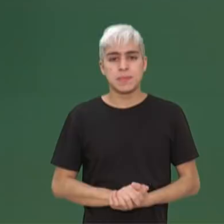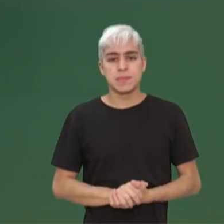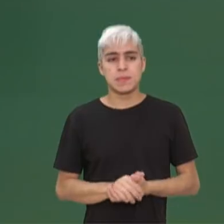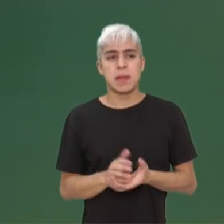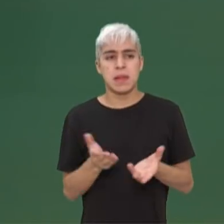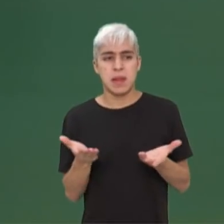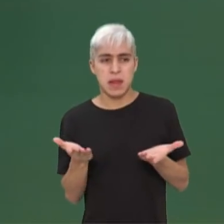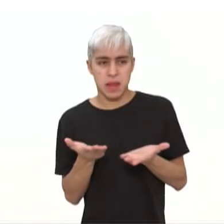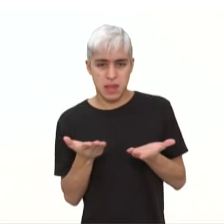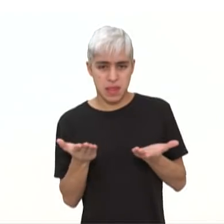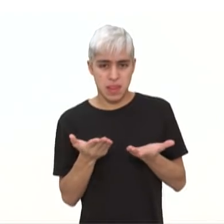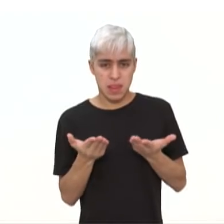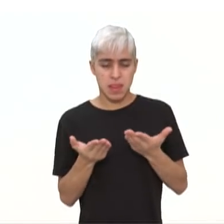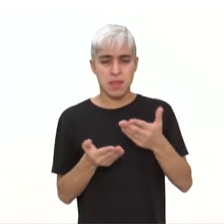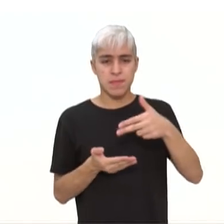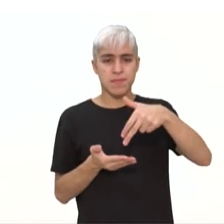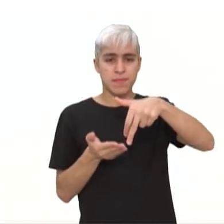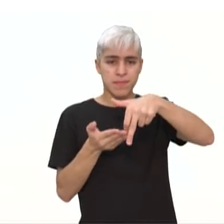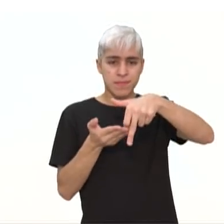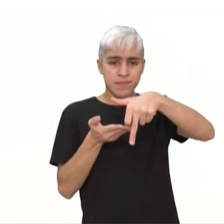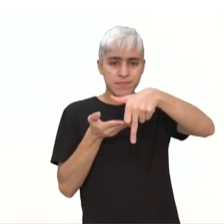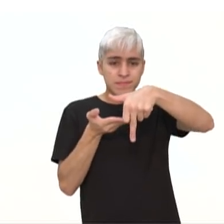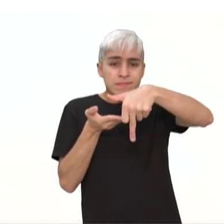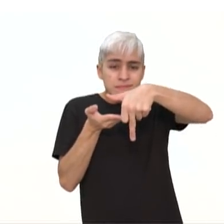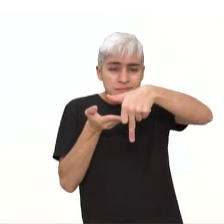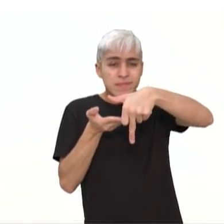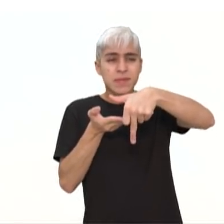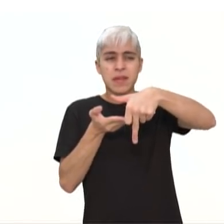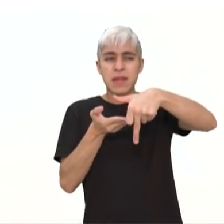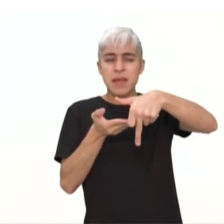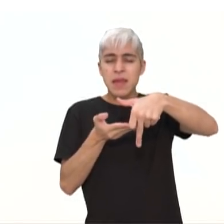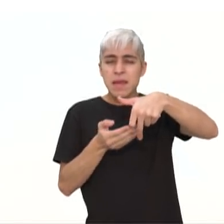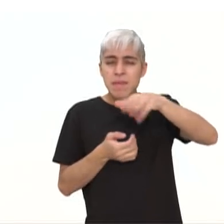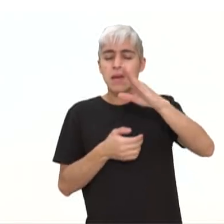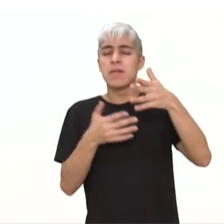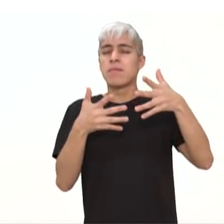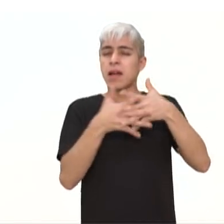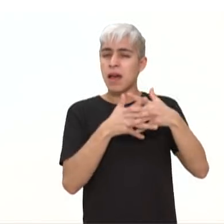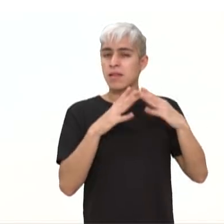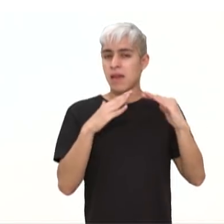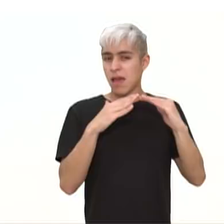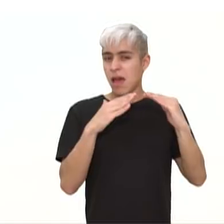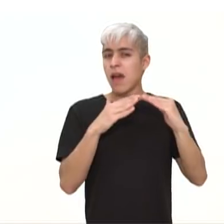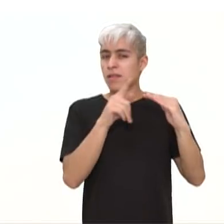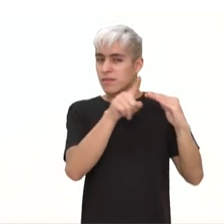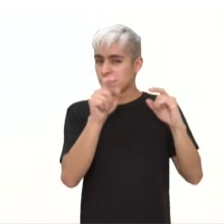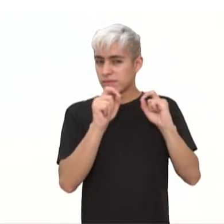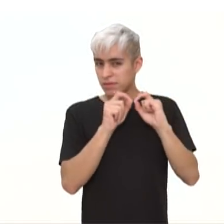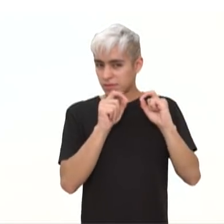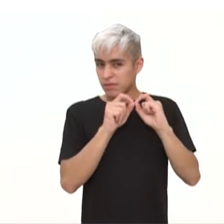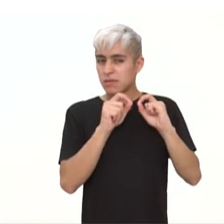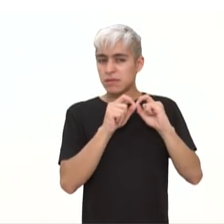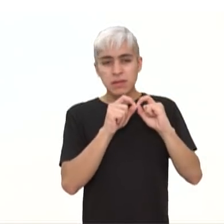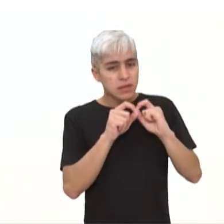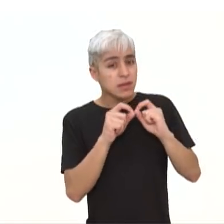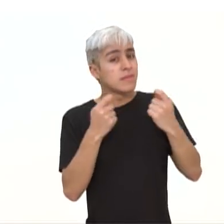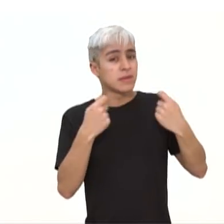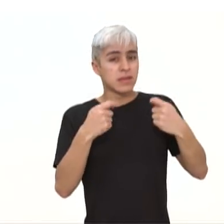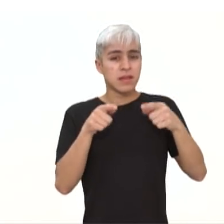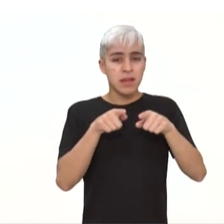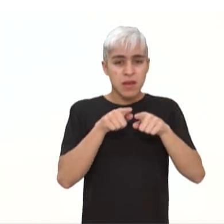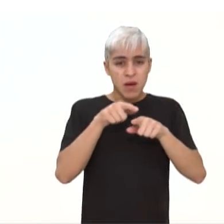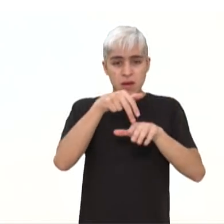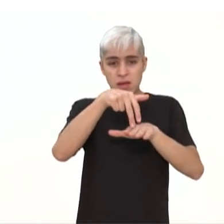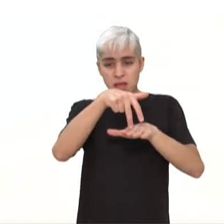Agora, esse aqui é um dos mais complicados dessa aula. E por quê? Porque vai exigir também ali um pouco de equilíbrio. Então, se